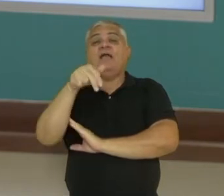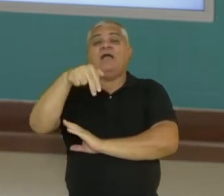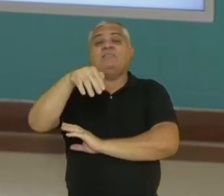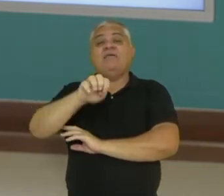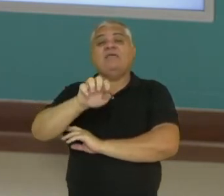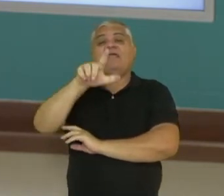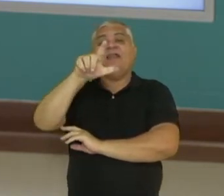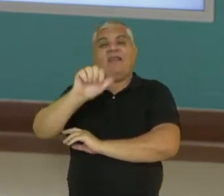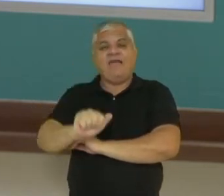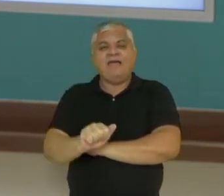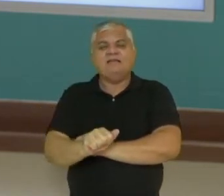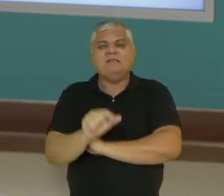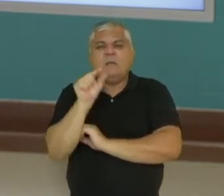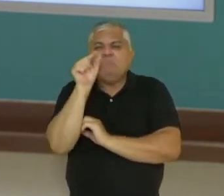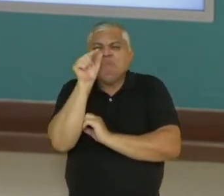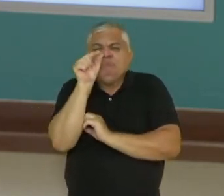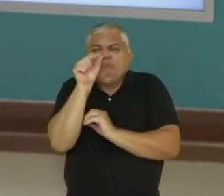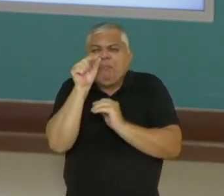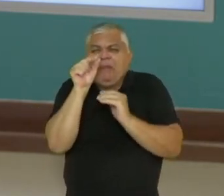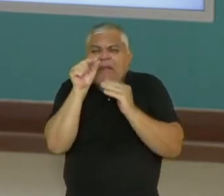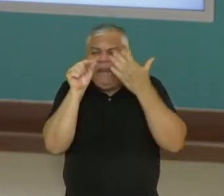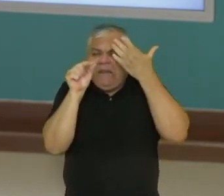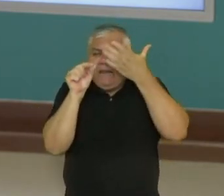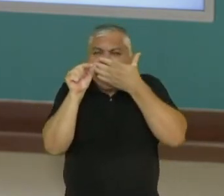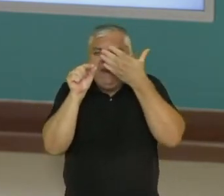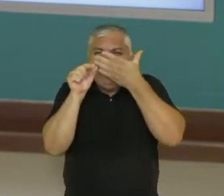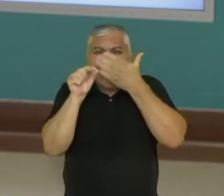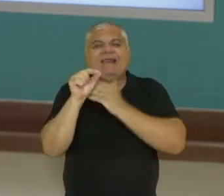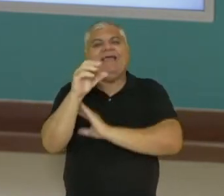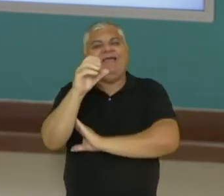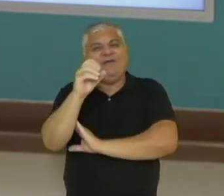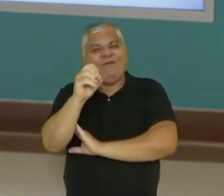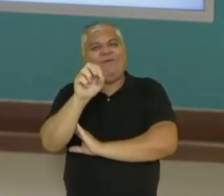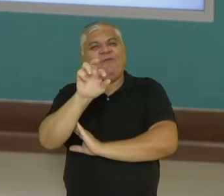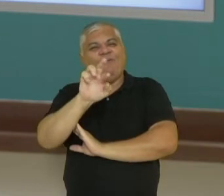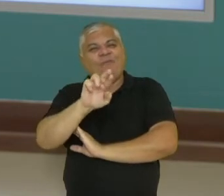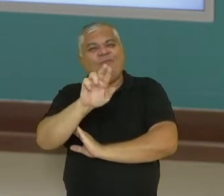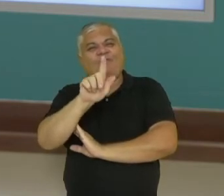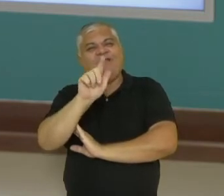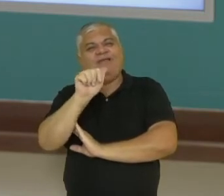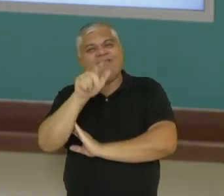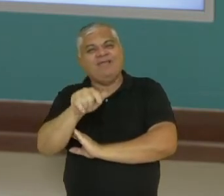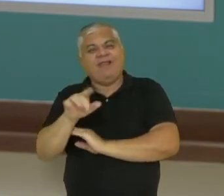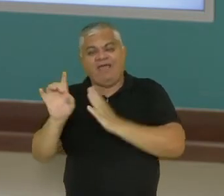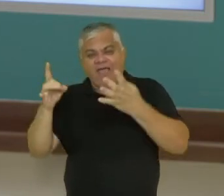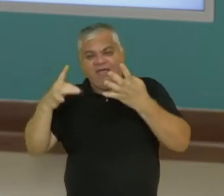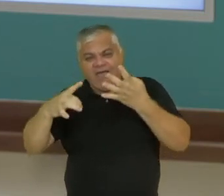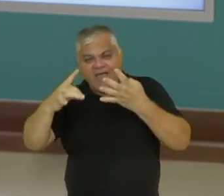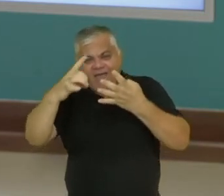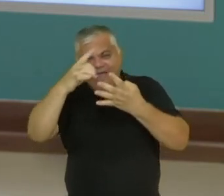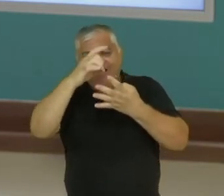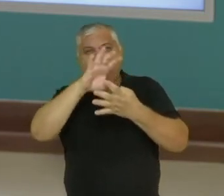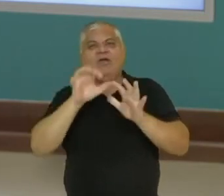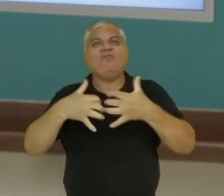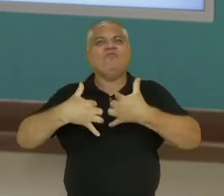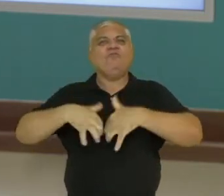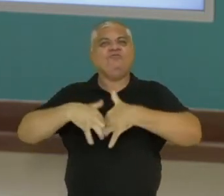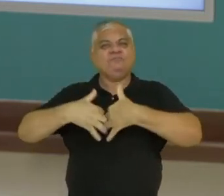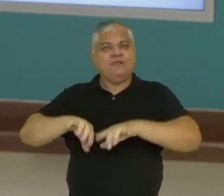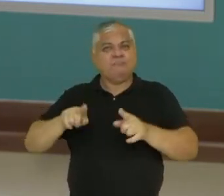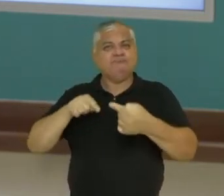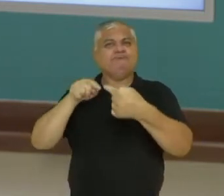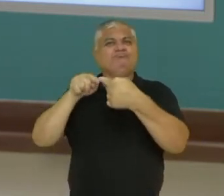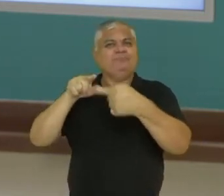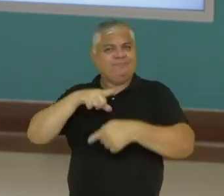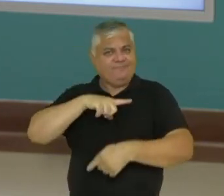que são microestruturas, que chamamos de organelas, né? Onde cada uma delas desempenha uma função. É como se